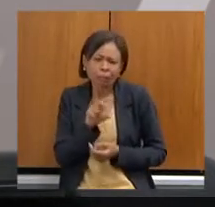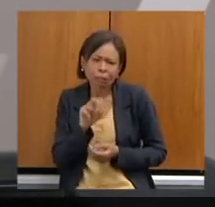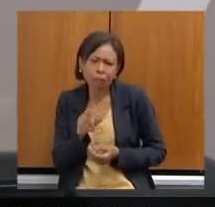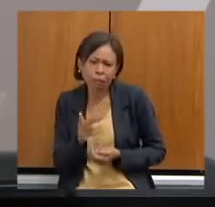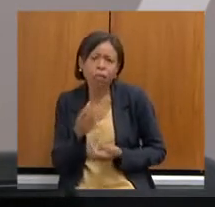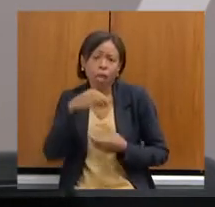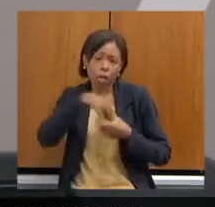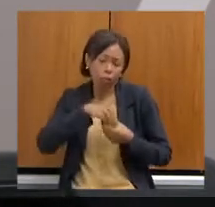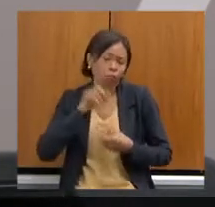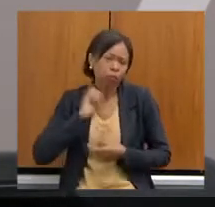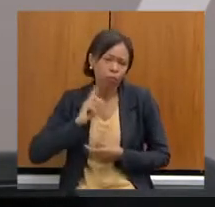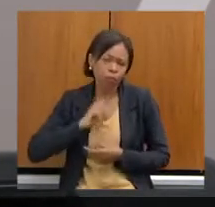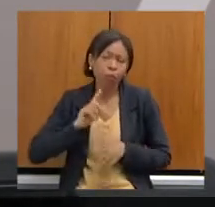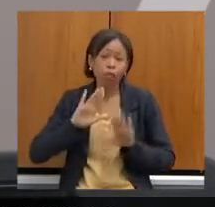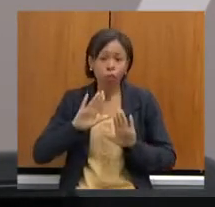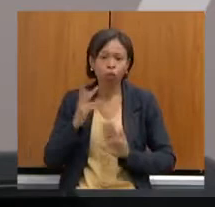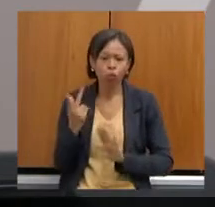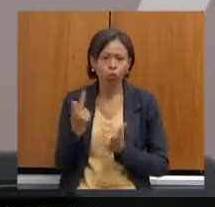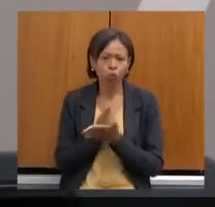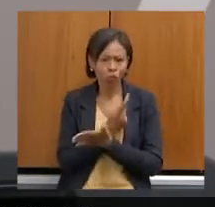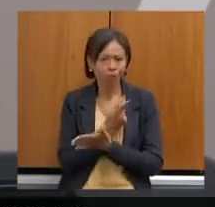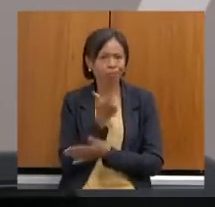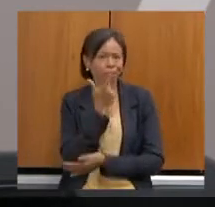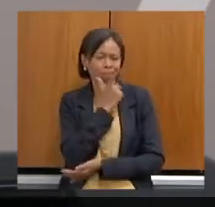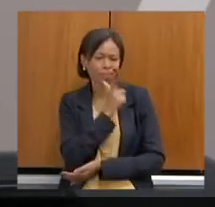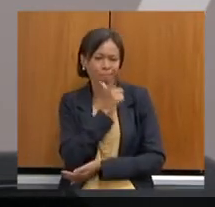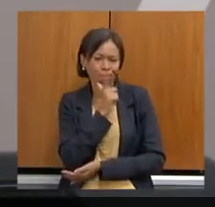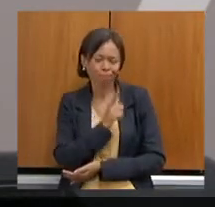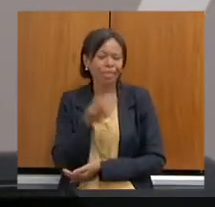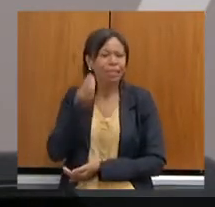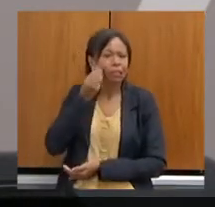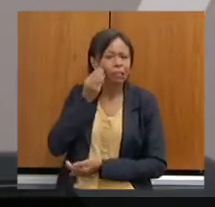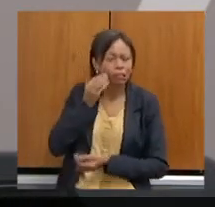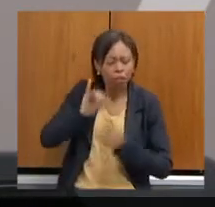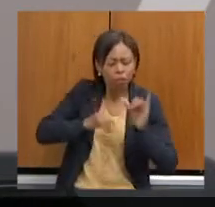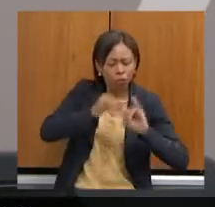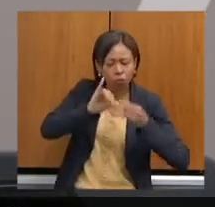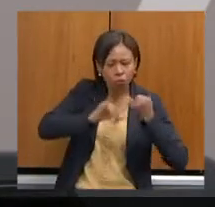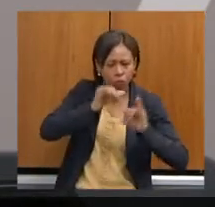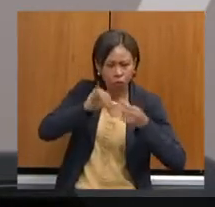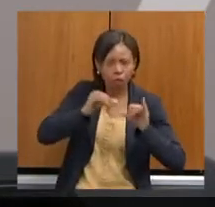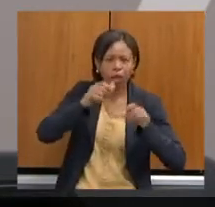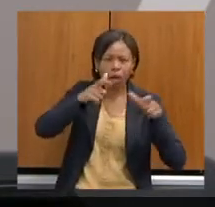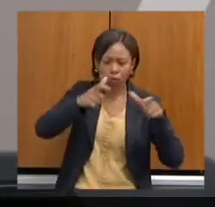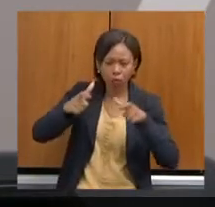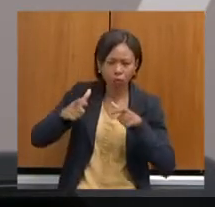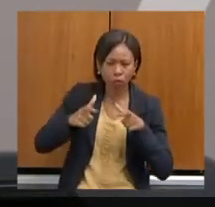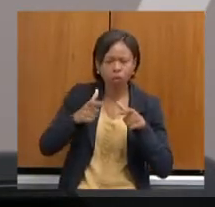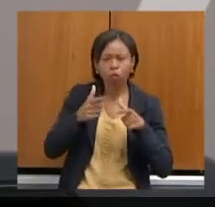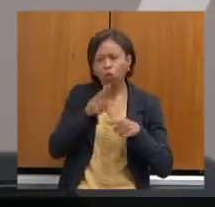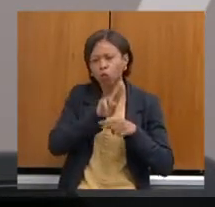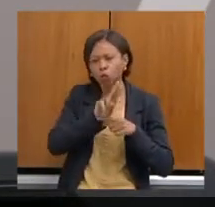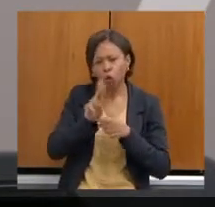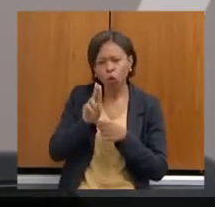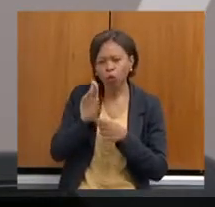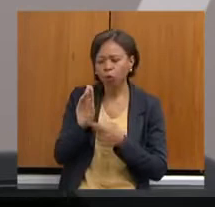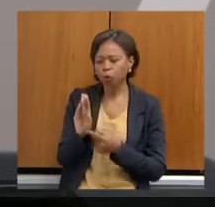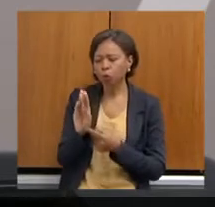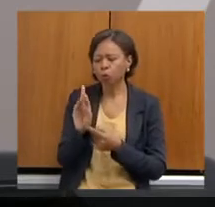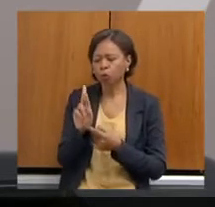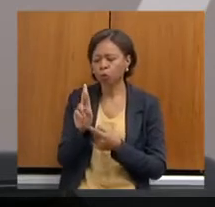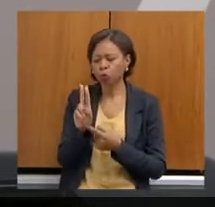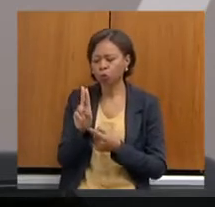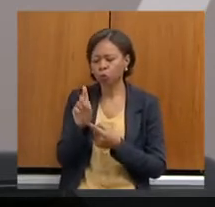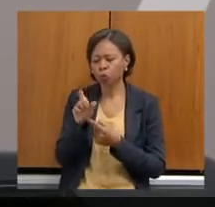conseguimos fazer a e em laboratórios de toda a Brucelose aí